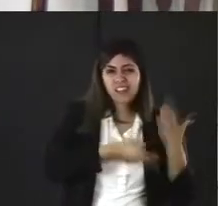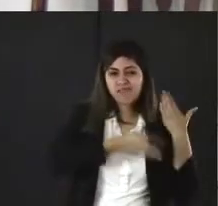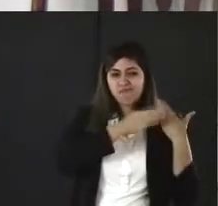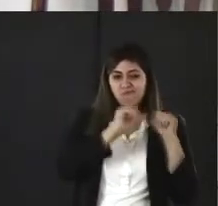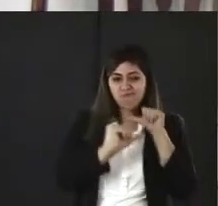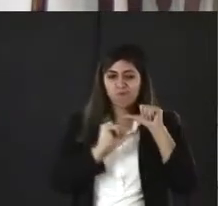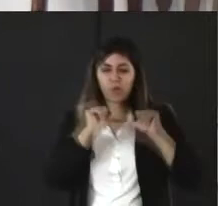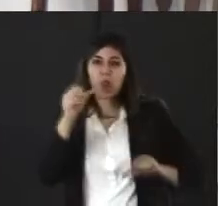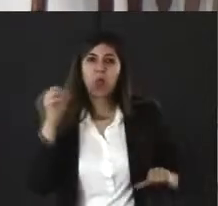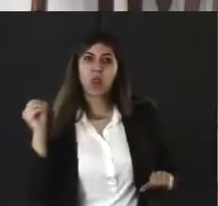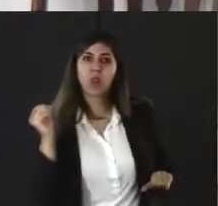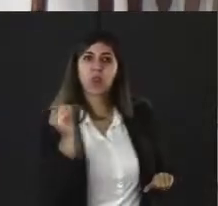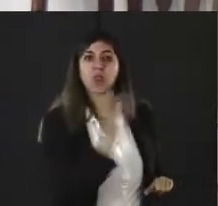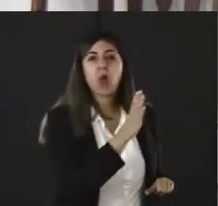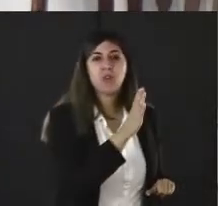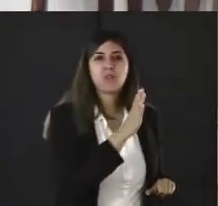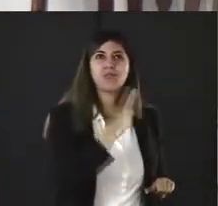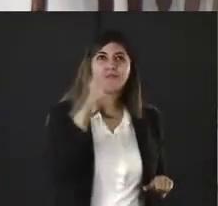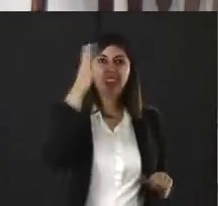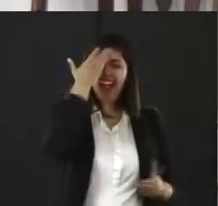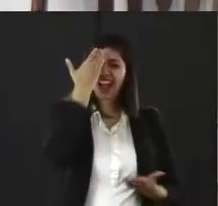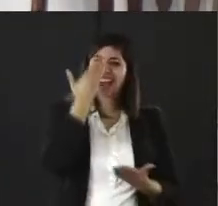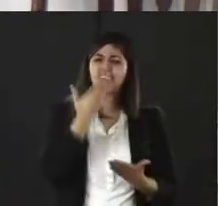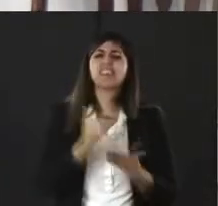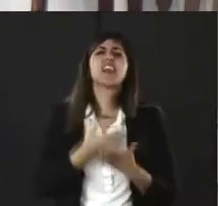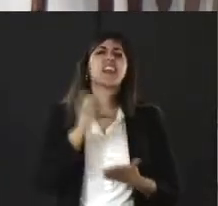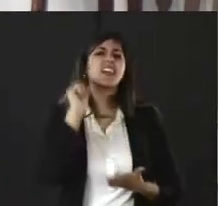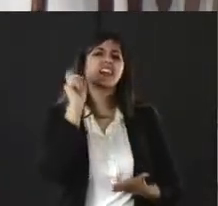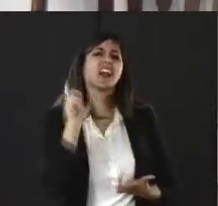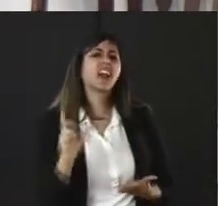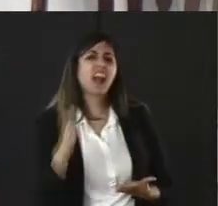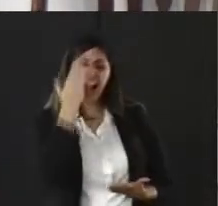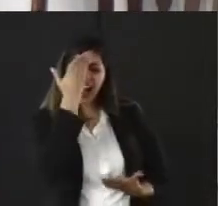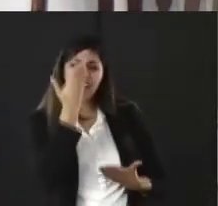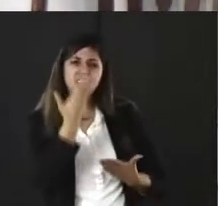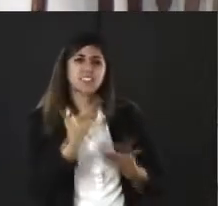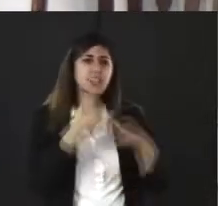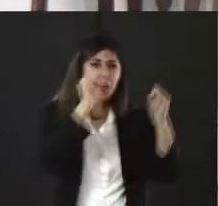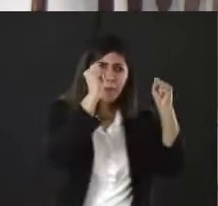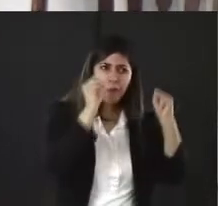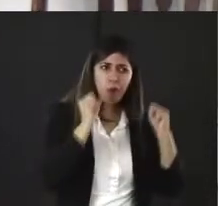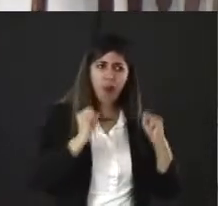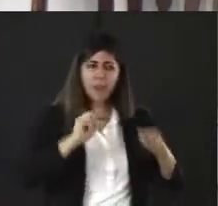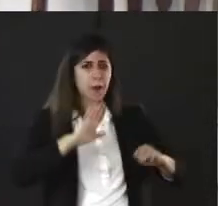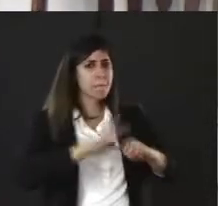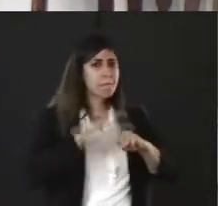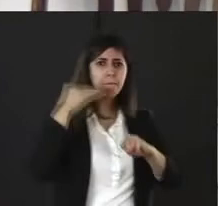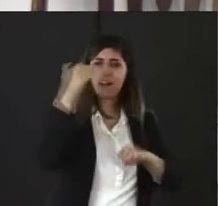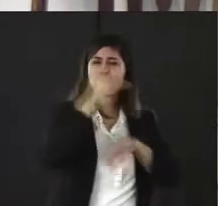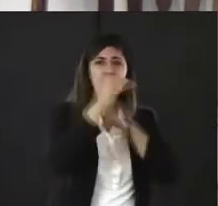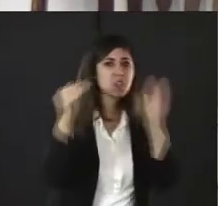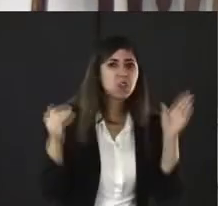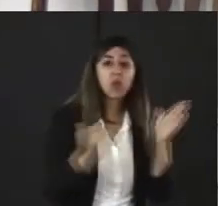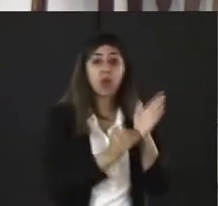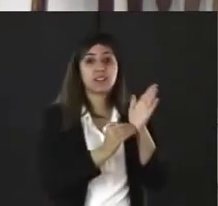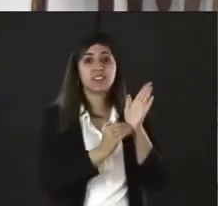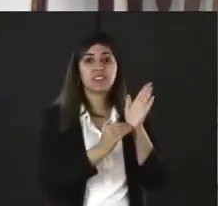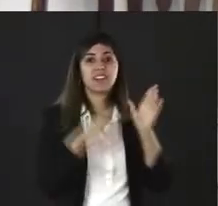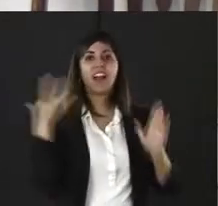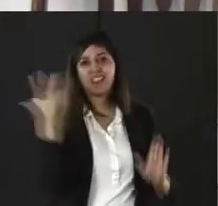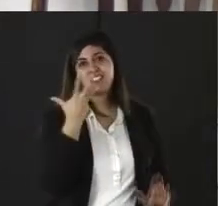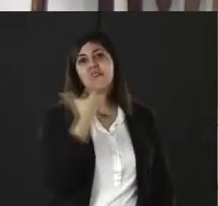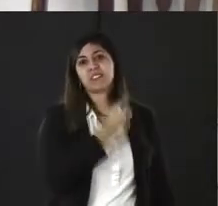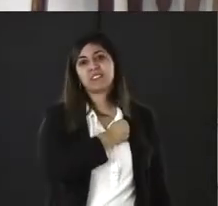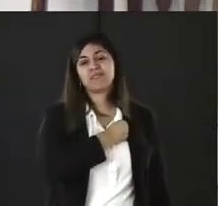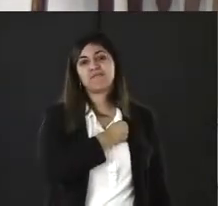crê neste que tem poder que vai além de todos os esforços humanos para a salvação